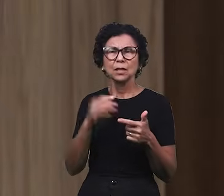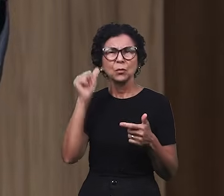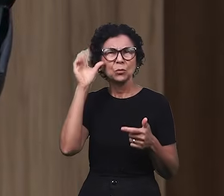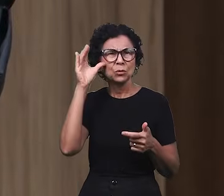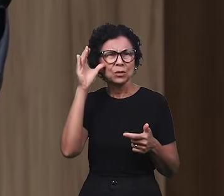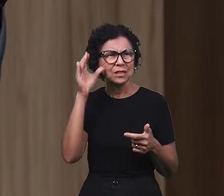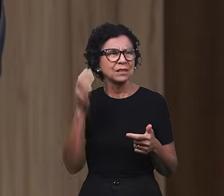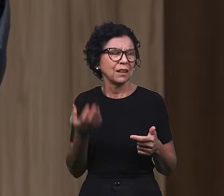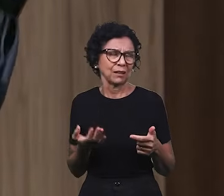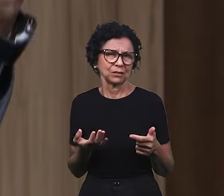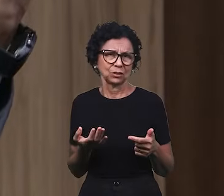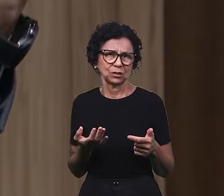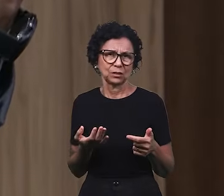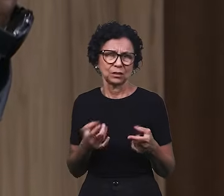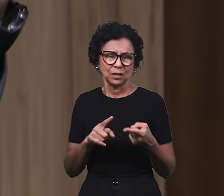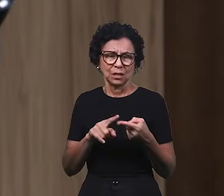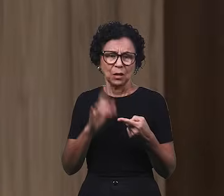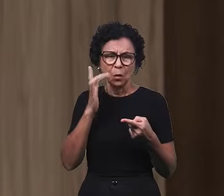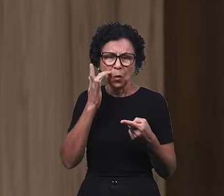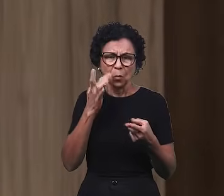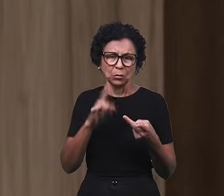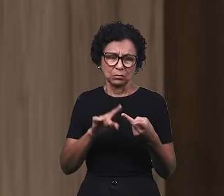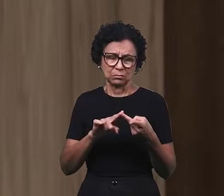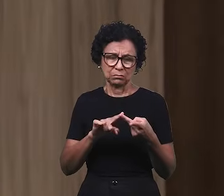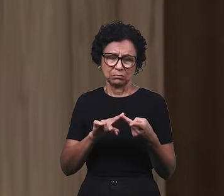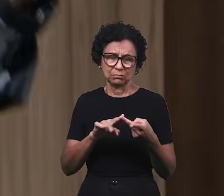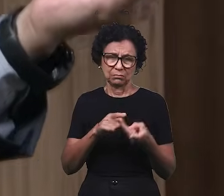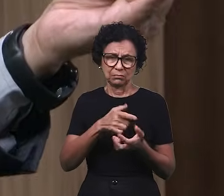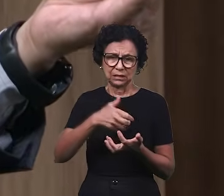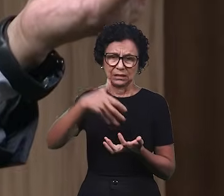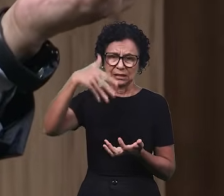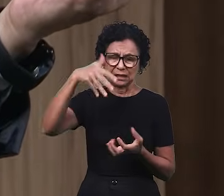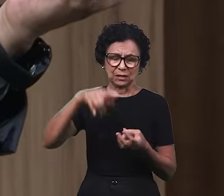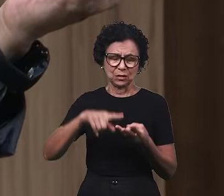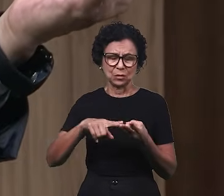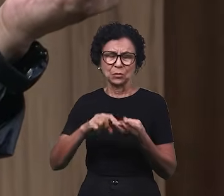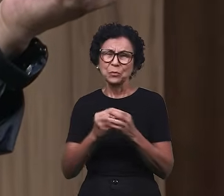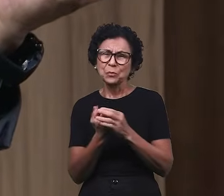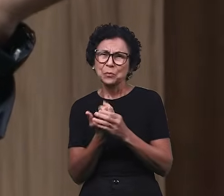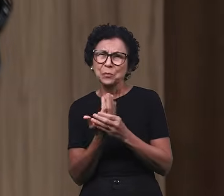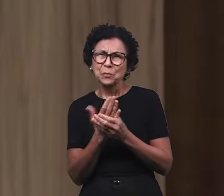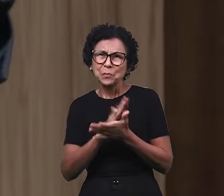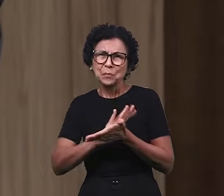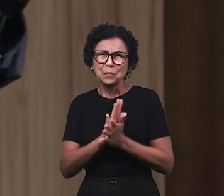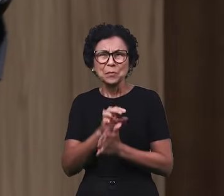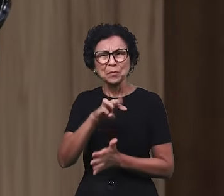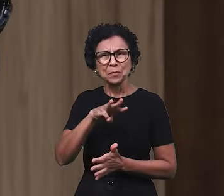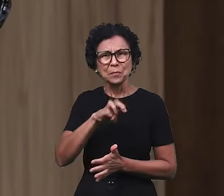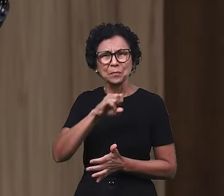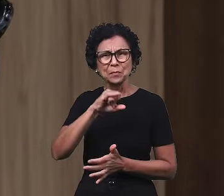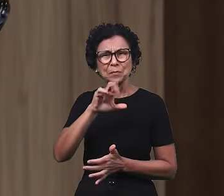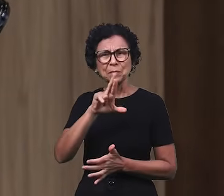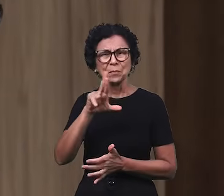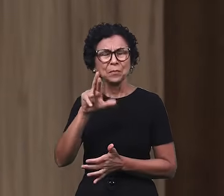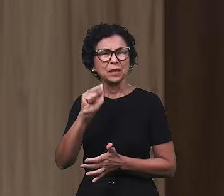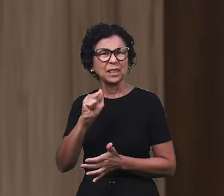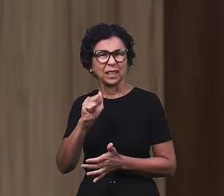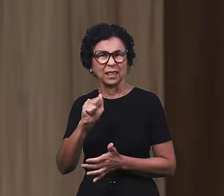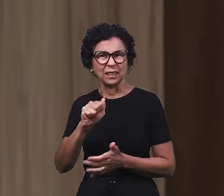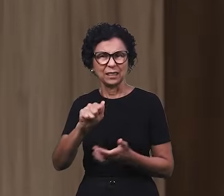que incenso e por que mirra. Ouro, todos nós sabemos, mas por que incenso e